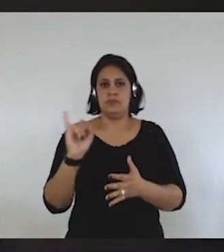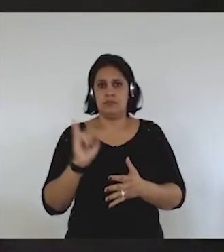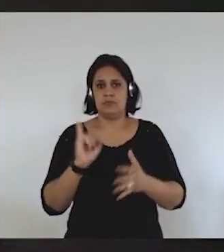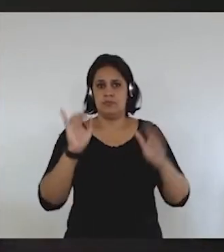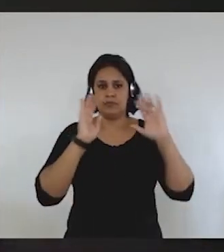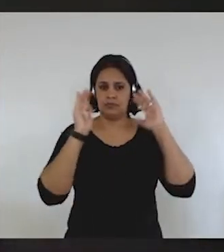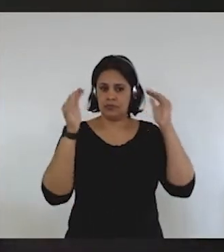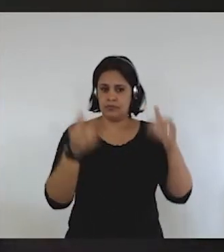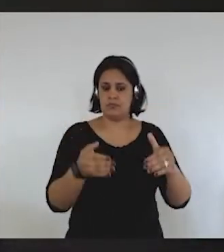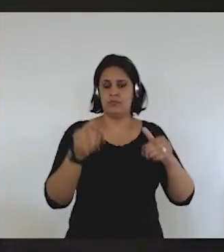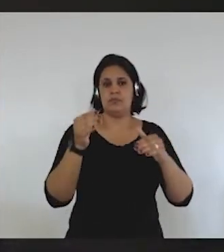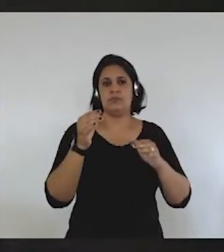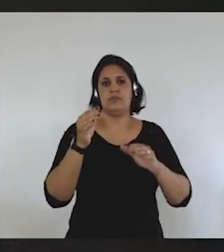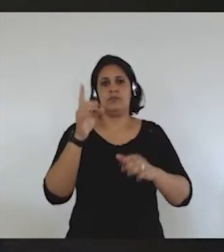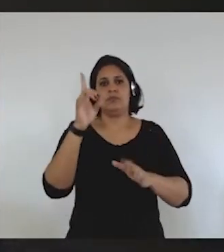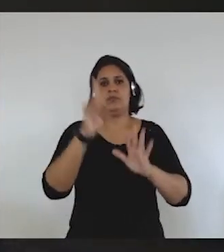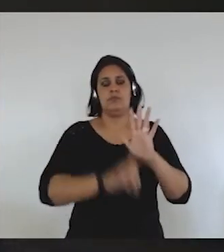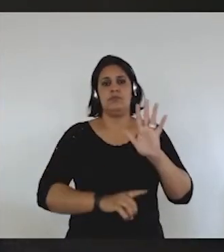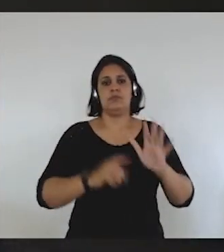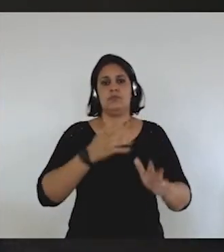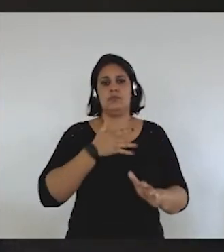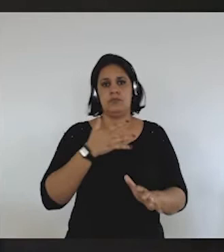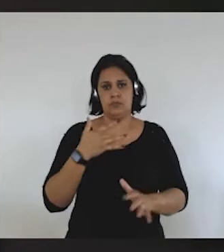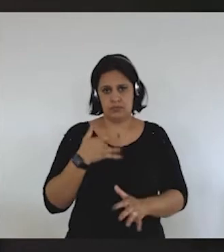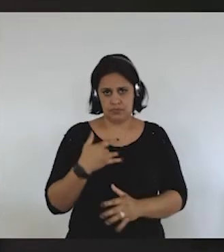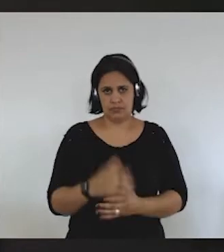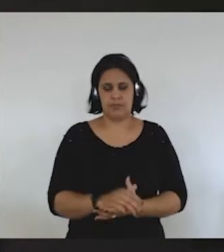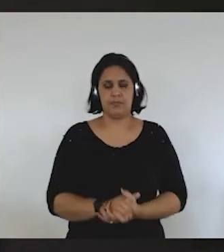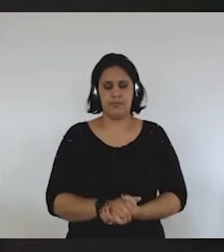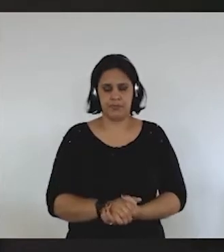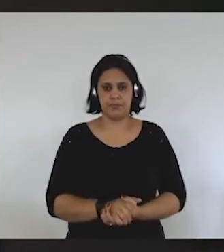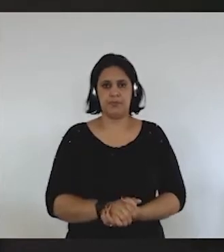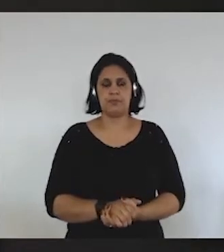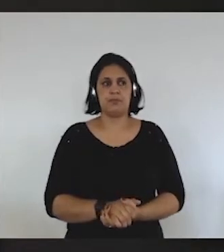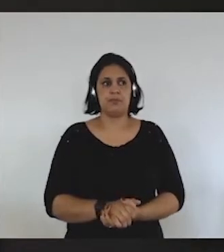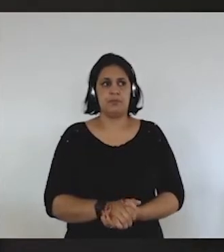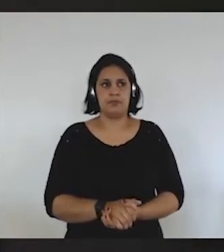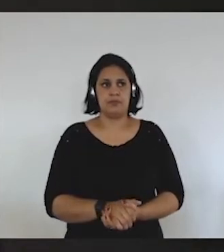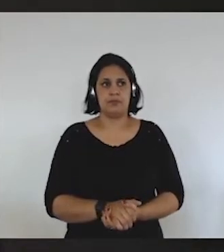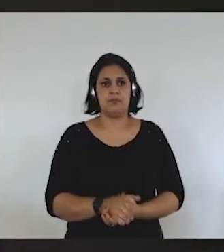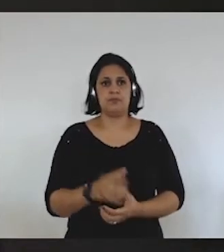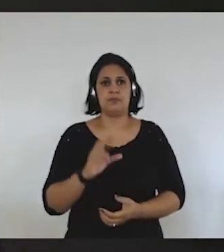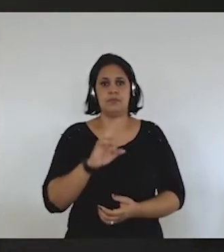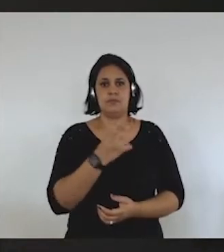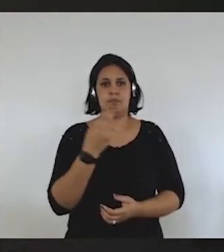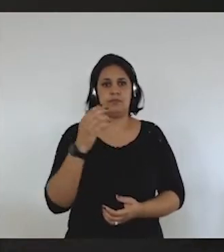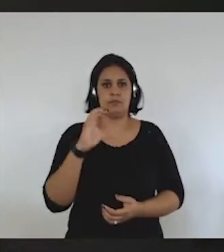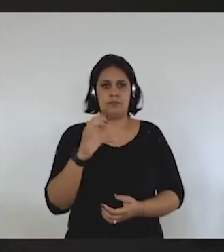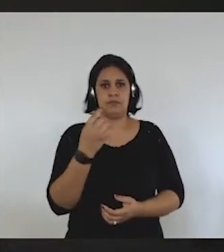saúde. Para quem não acompanha ou não acompanhou, esse é o HC